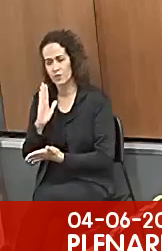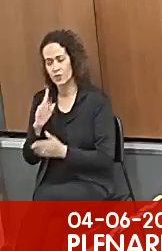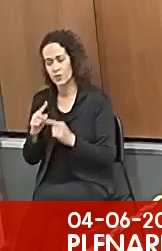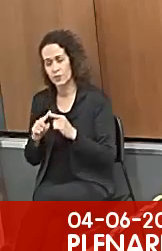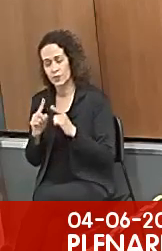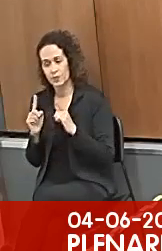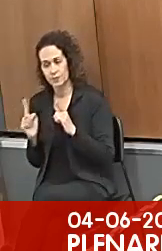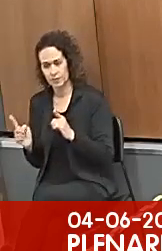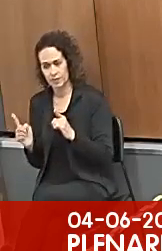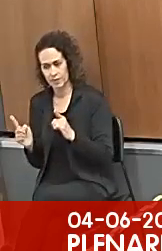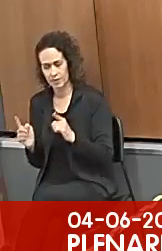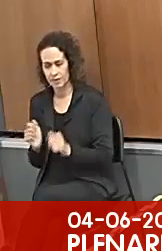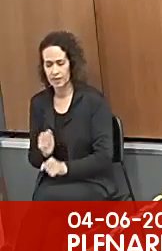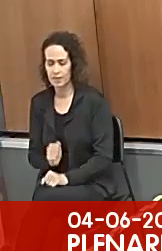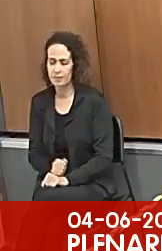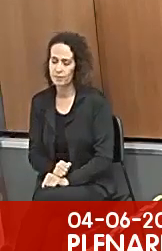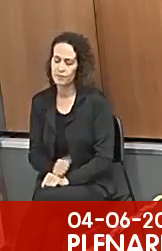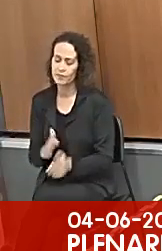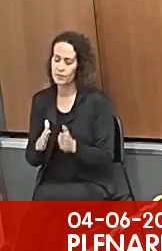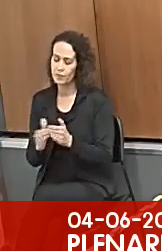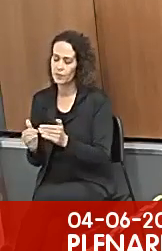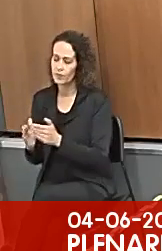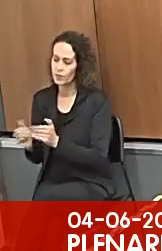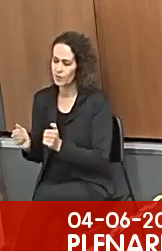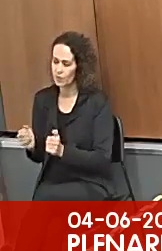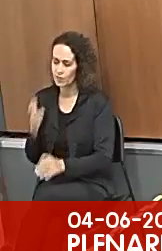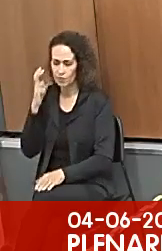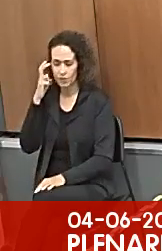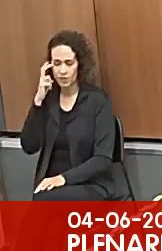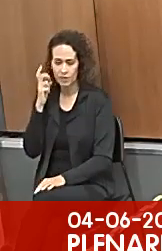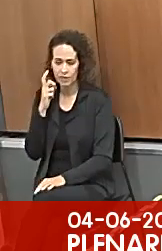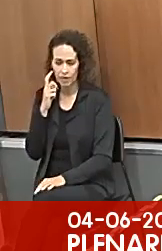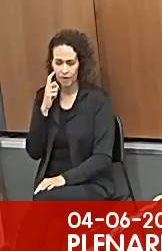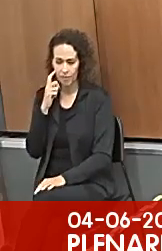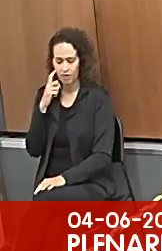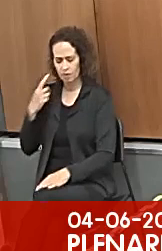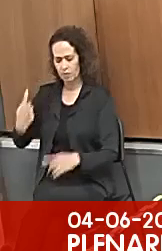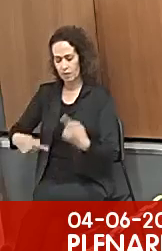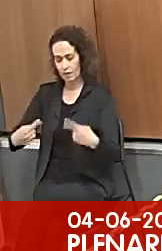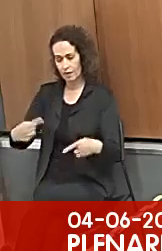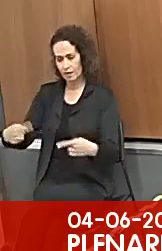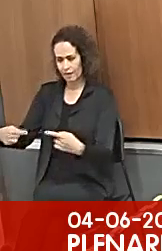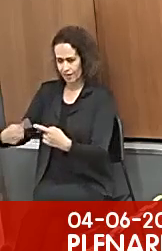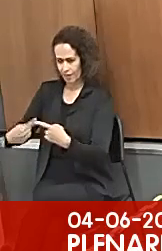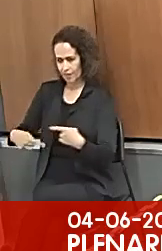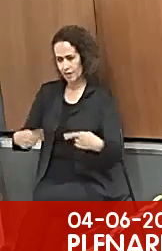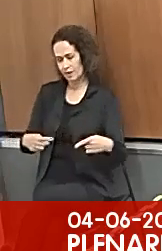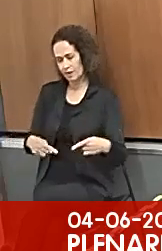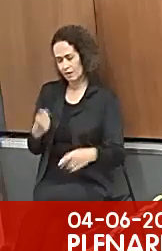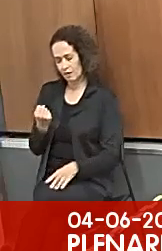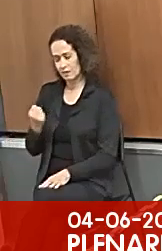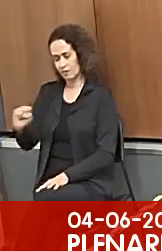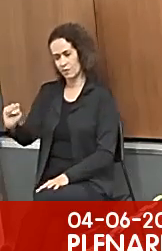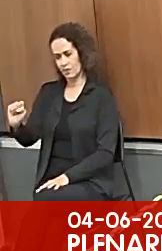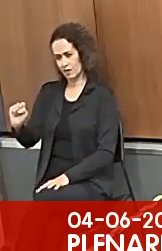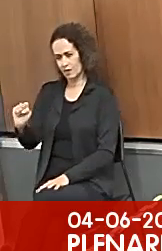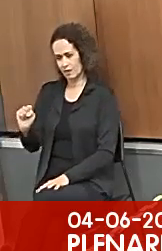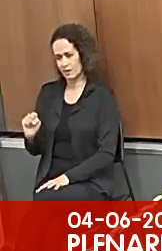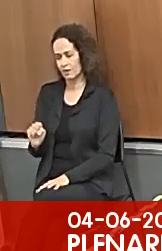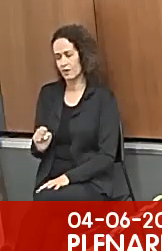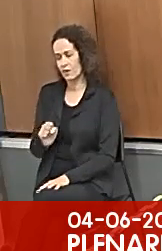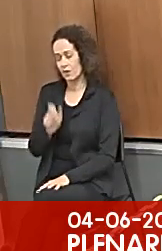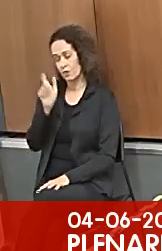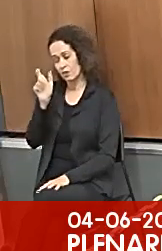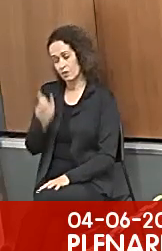foi solicitada pelo deputado Zé Guilherme para debater e discutir a defesa das pessoas com doenças